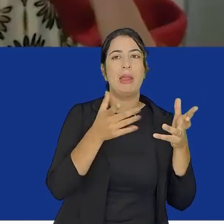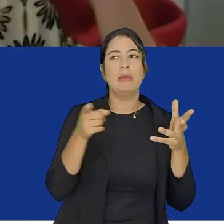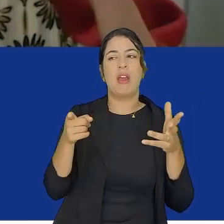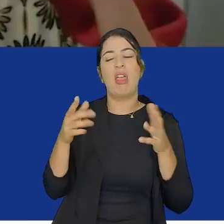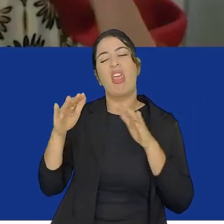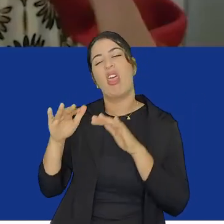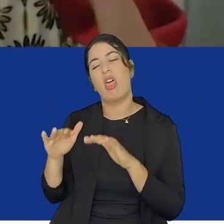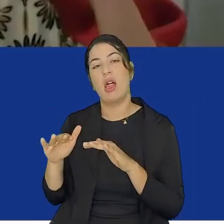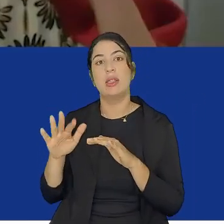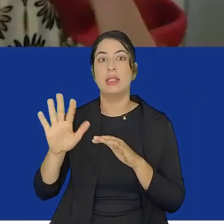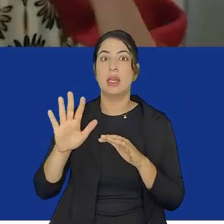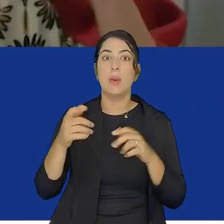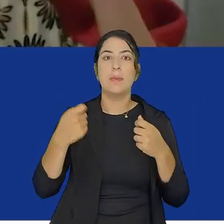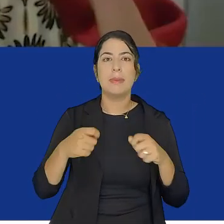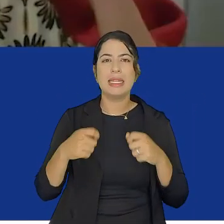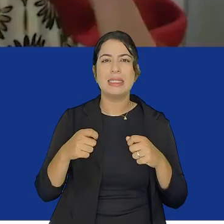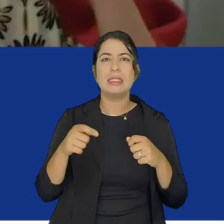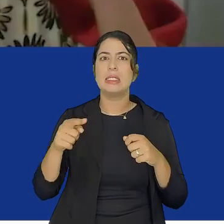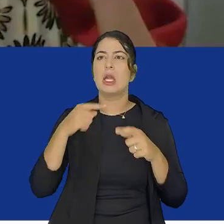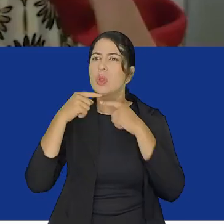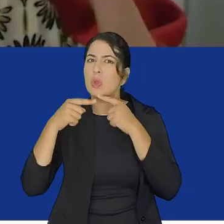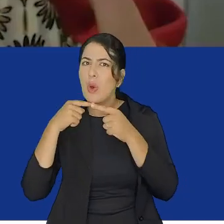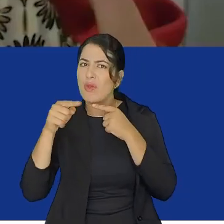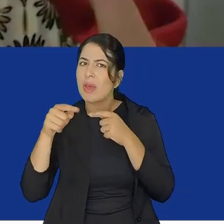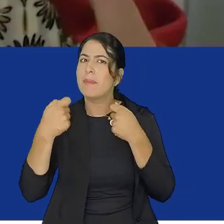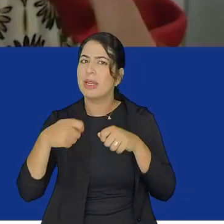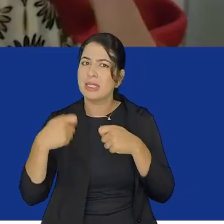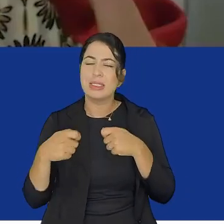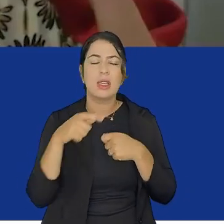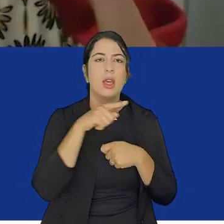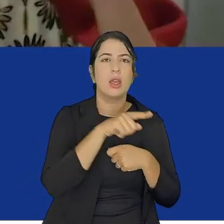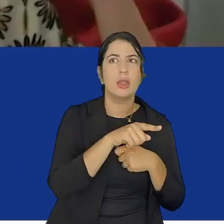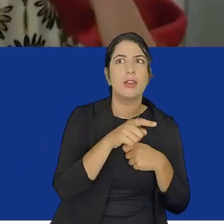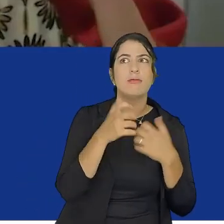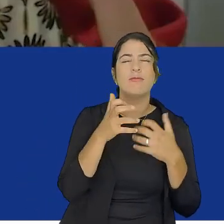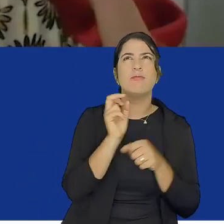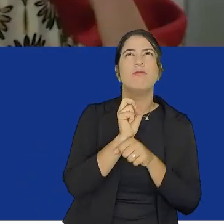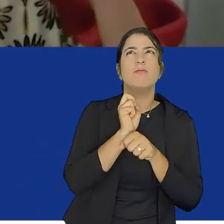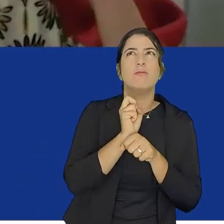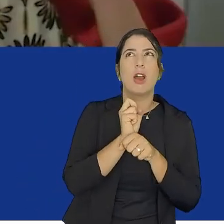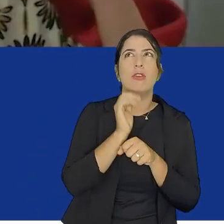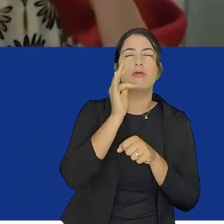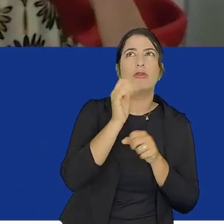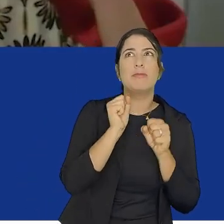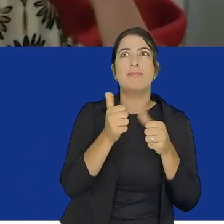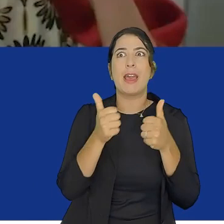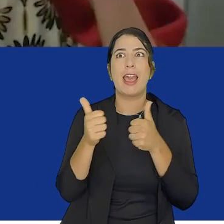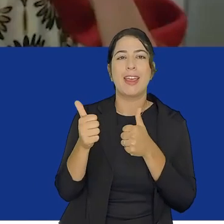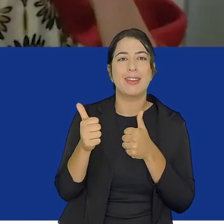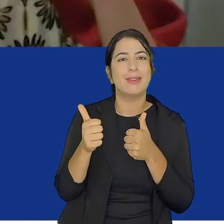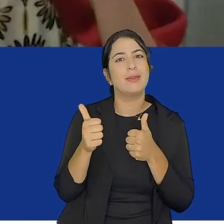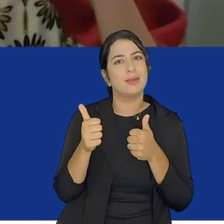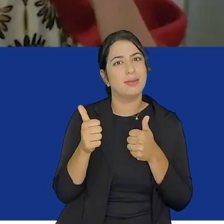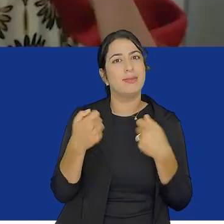fazer a minha parte. E a minha parte envolve esse cuidado de quem eu sou, o cuidado de quem o outro é.